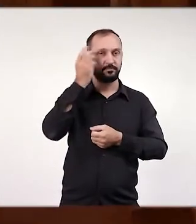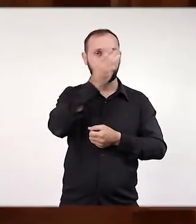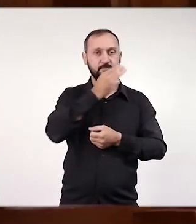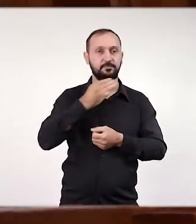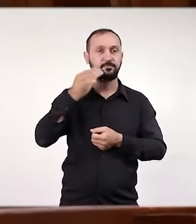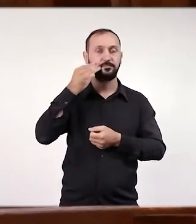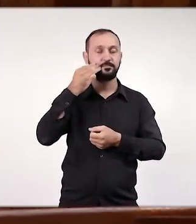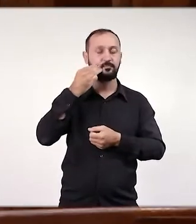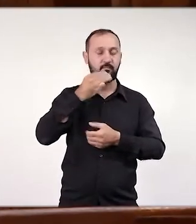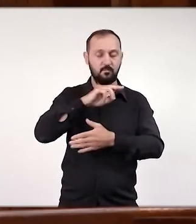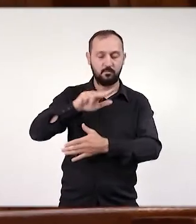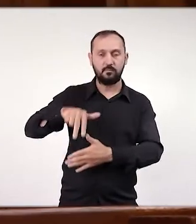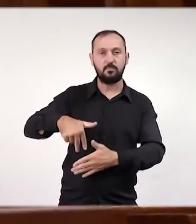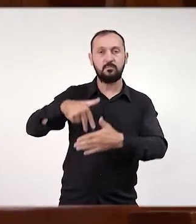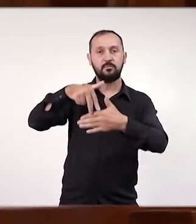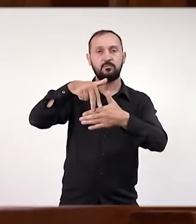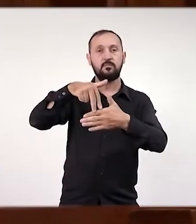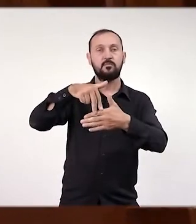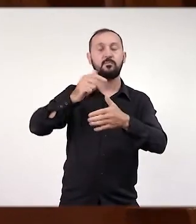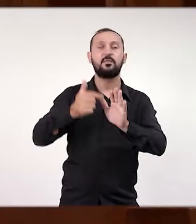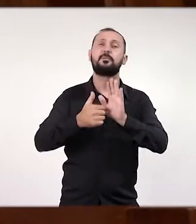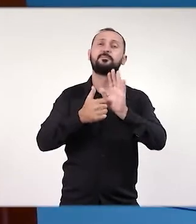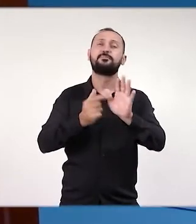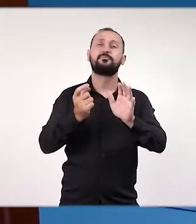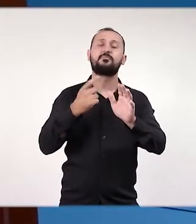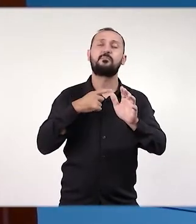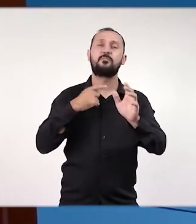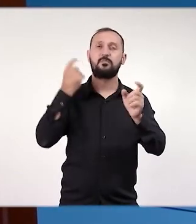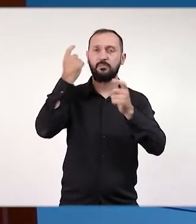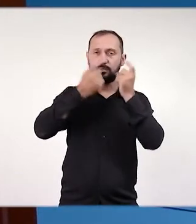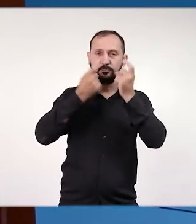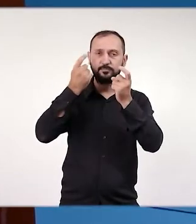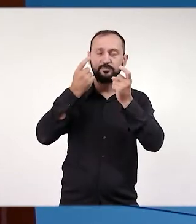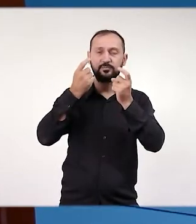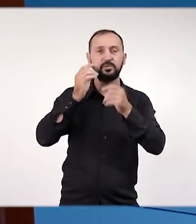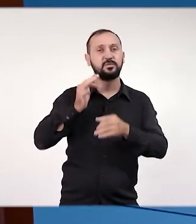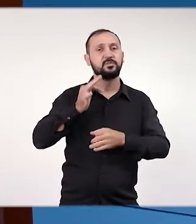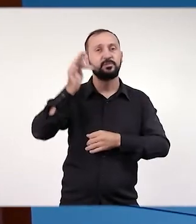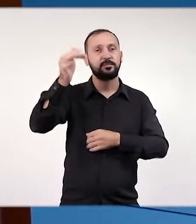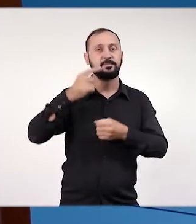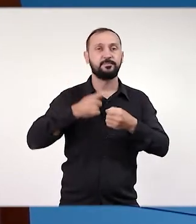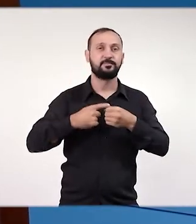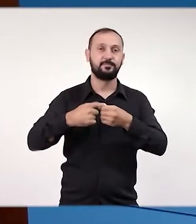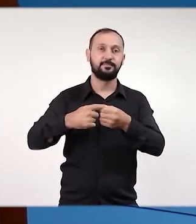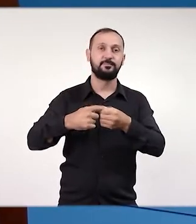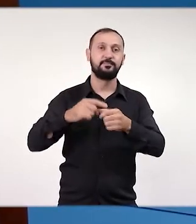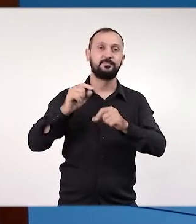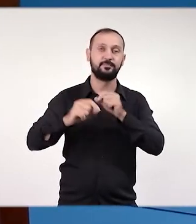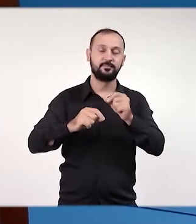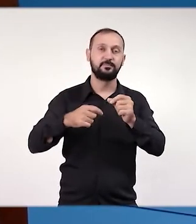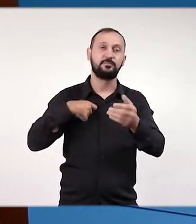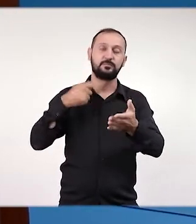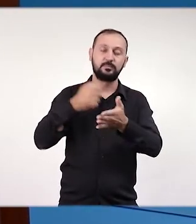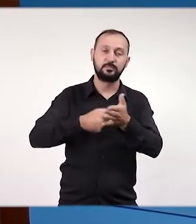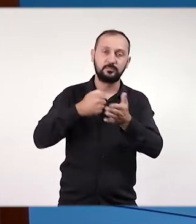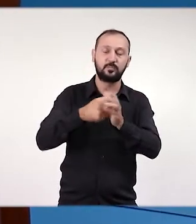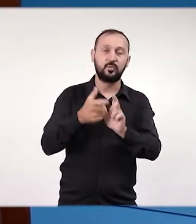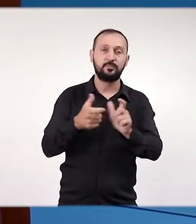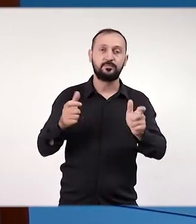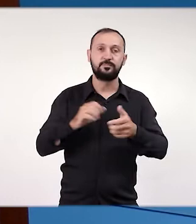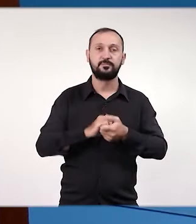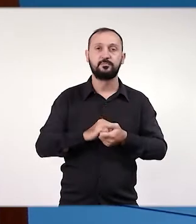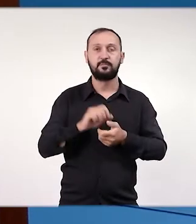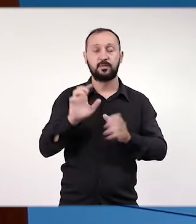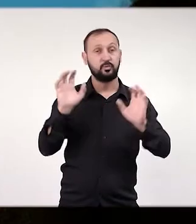O deputado Marçal Filho, em sua fala na tribuna, se mostrou preocupado com o futuro das cidades do estado que estão em